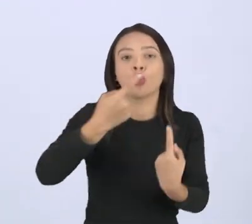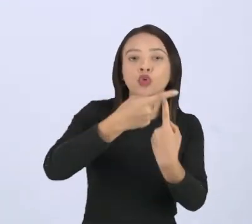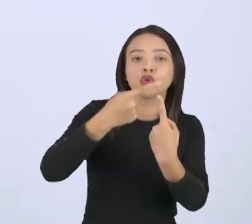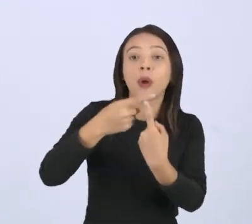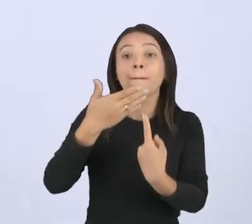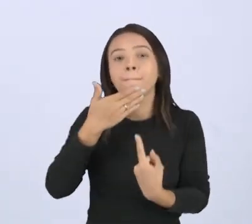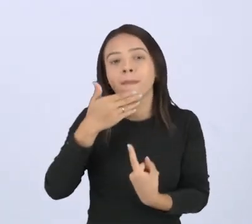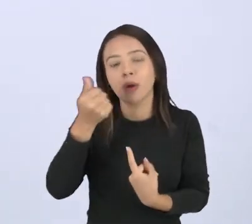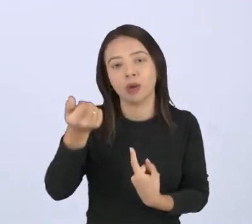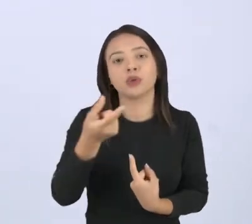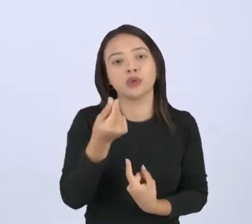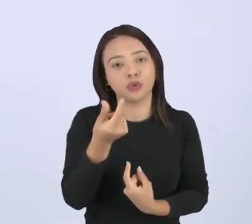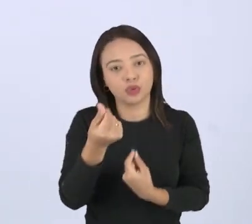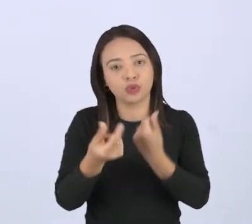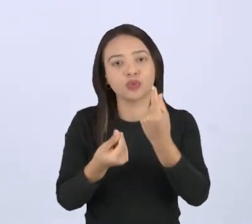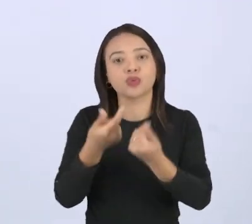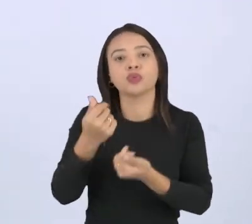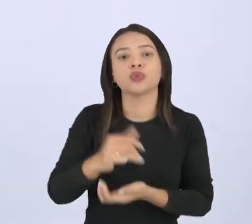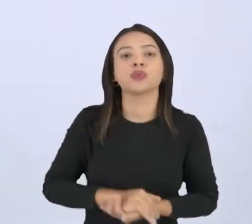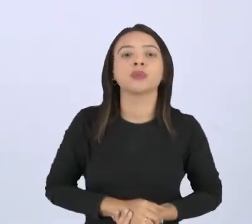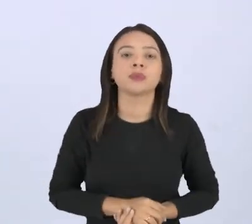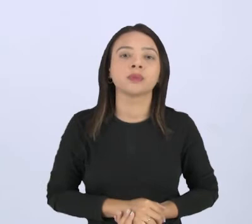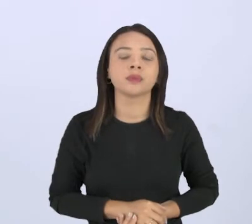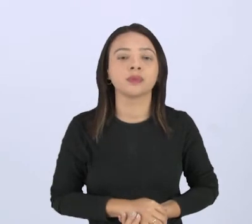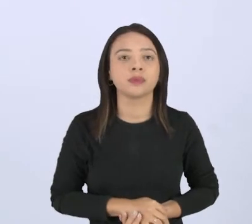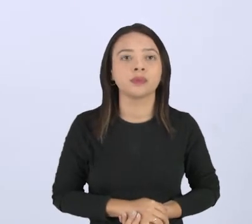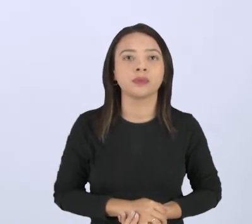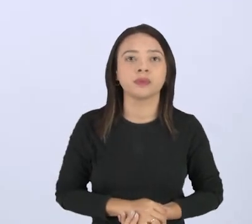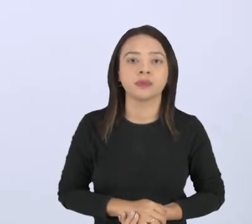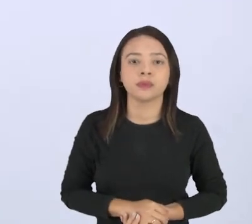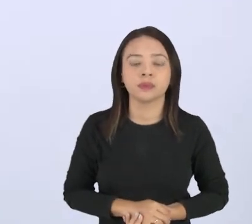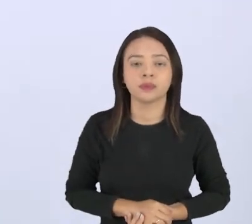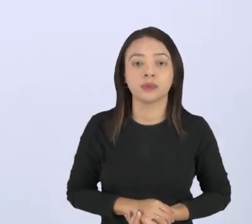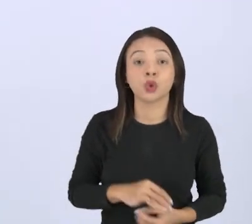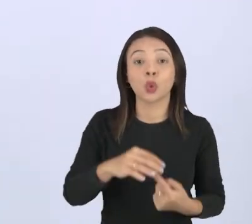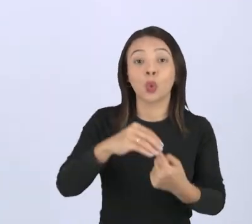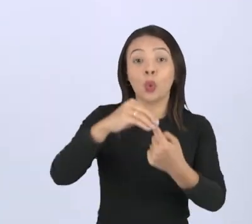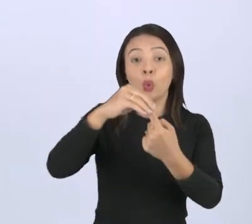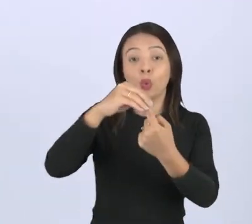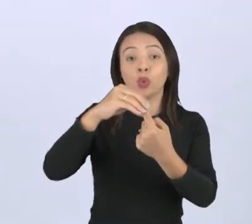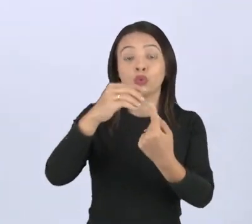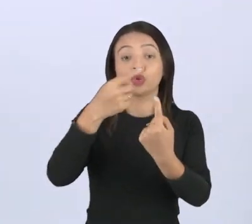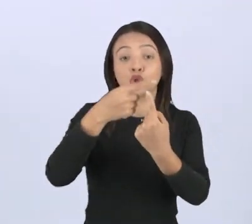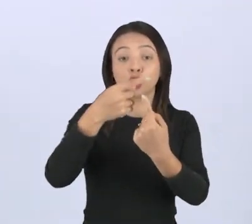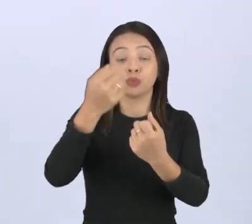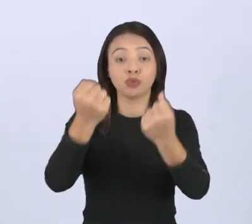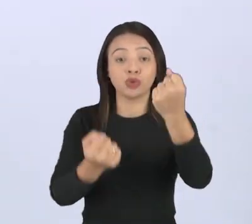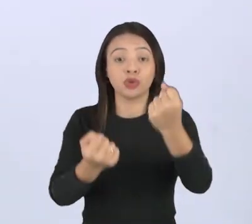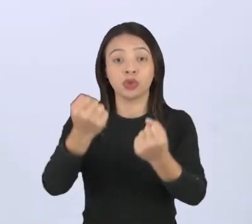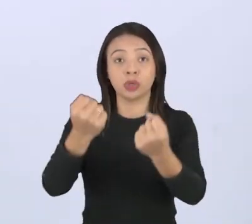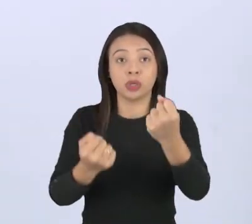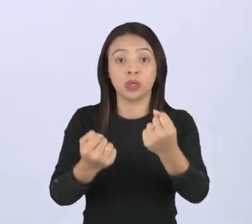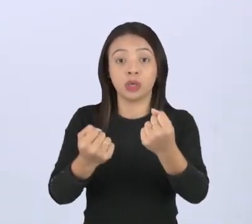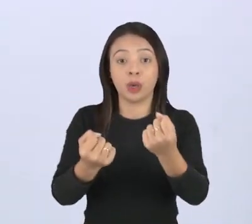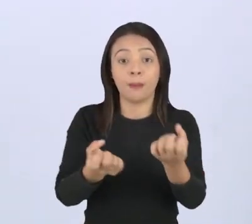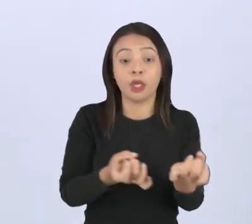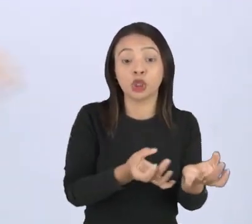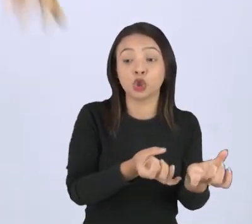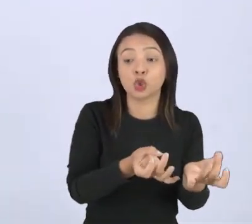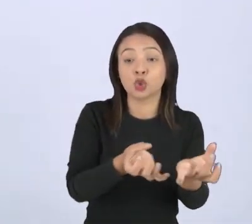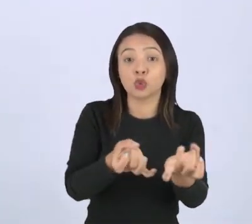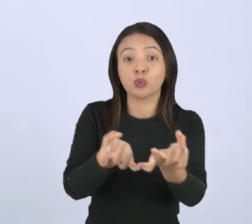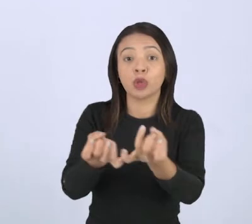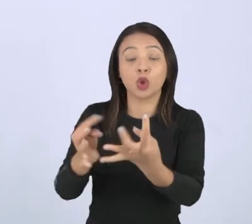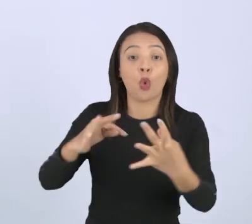Então, segundo ela, então atende muito bem o que está dito aí. Um único modelo de automóvel é feito para atender à demanda